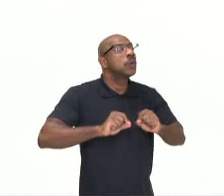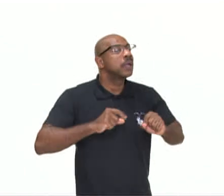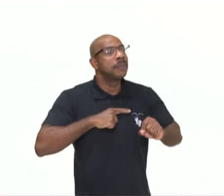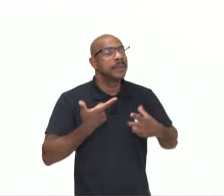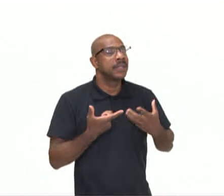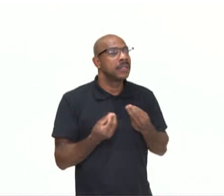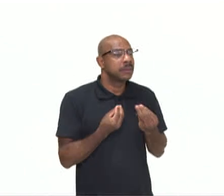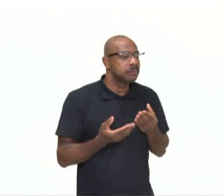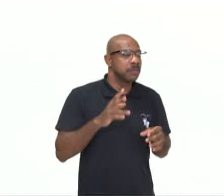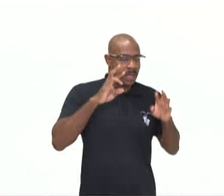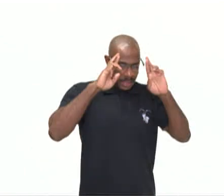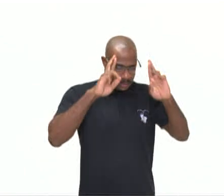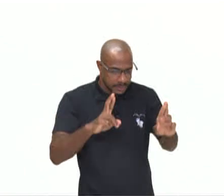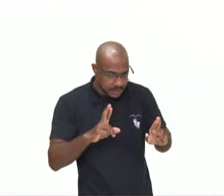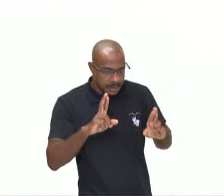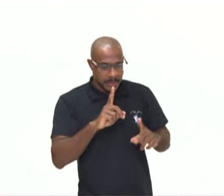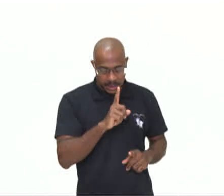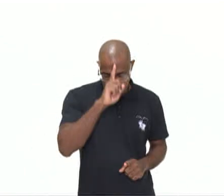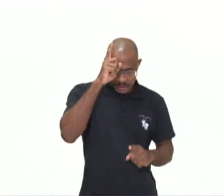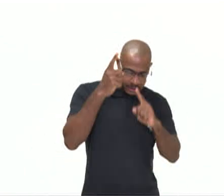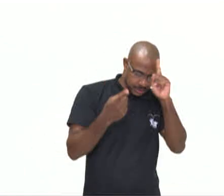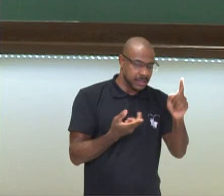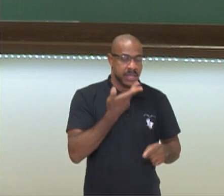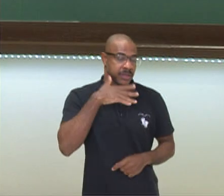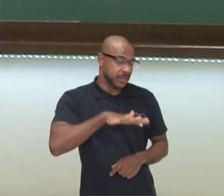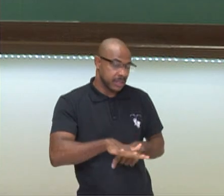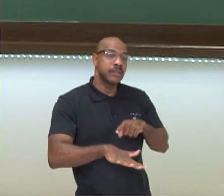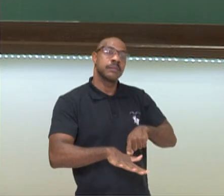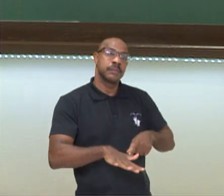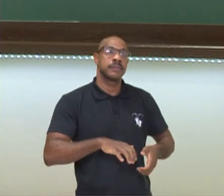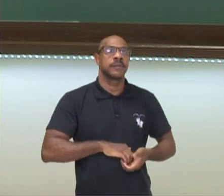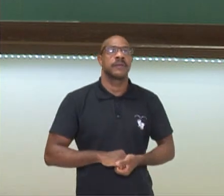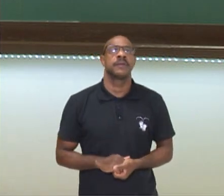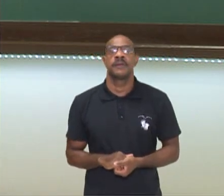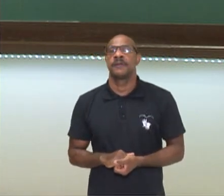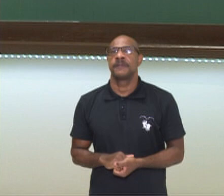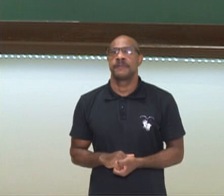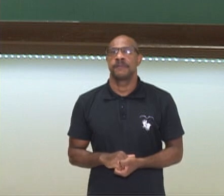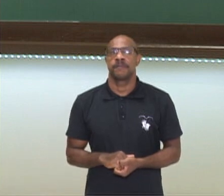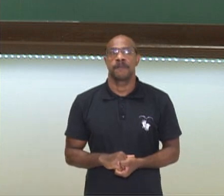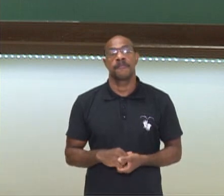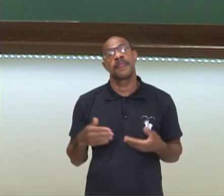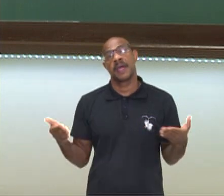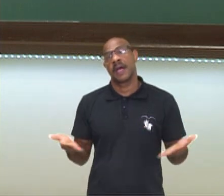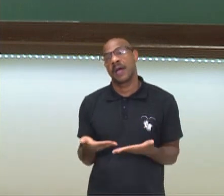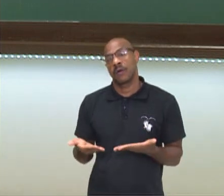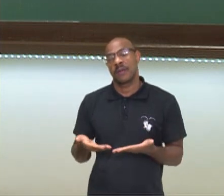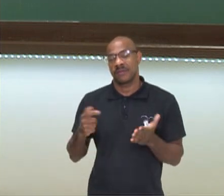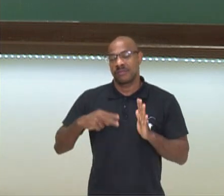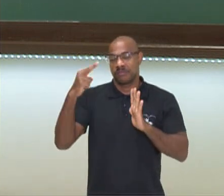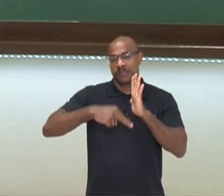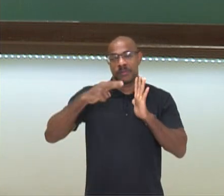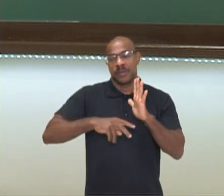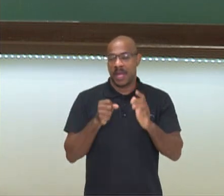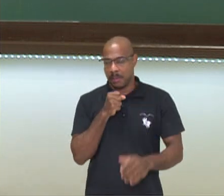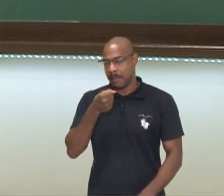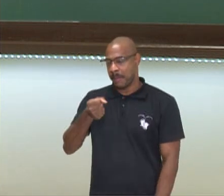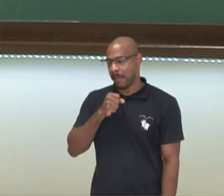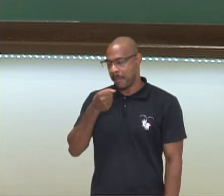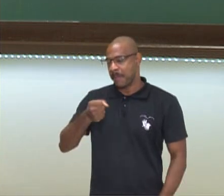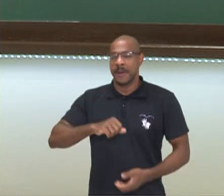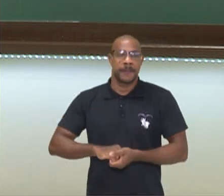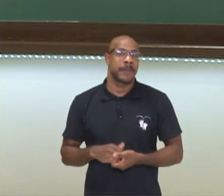sedução e respeito pela criatividade das Crianças agora que acabou de ler essa entrevista